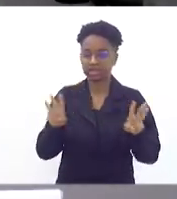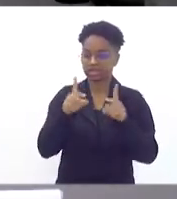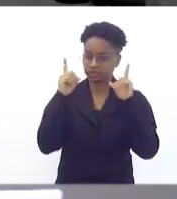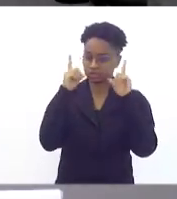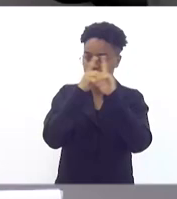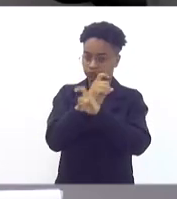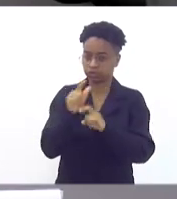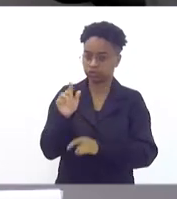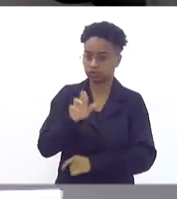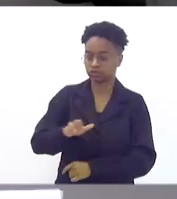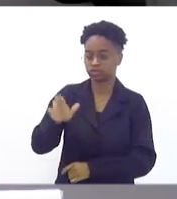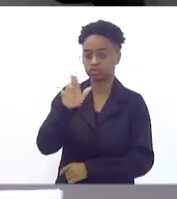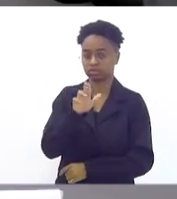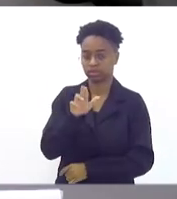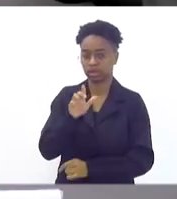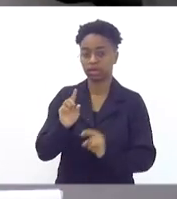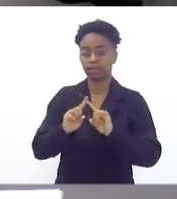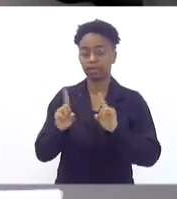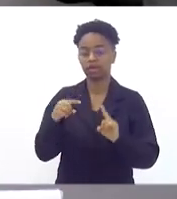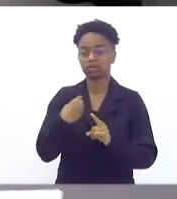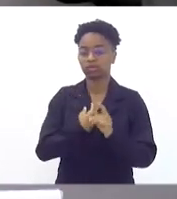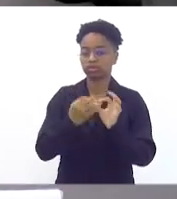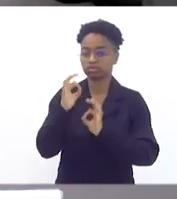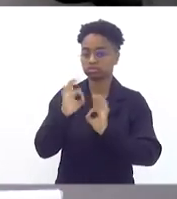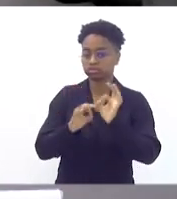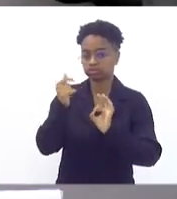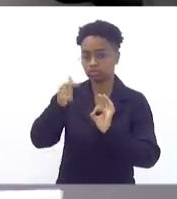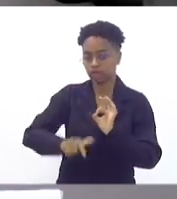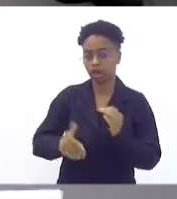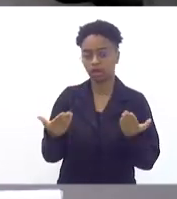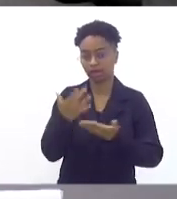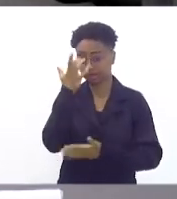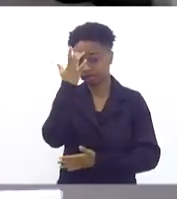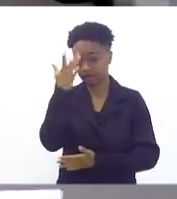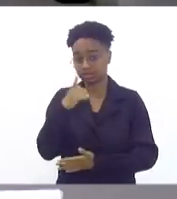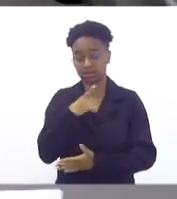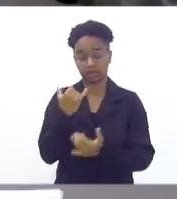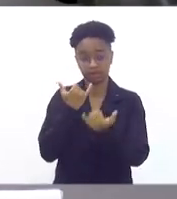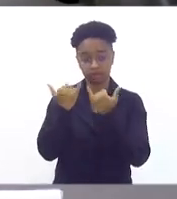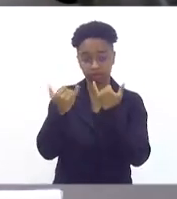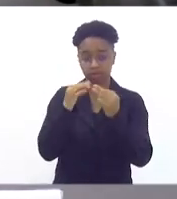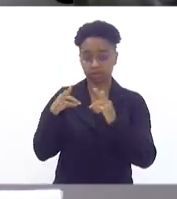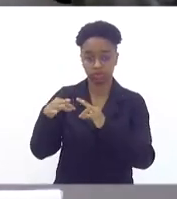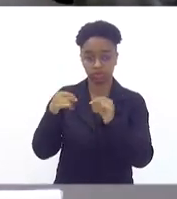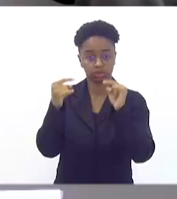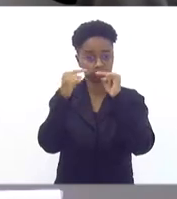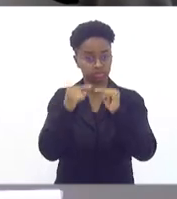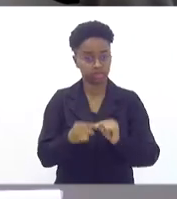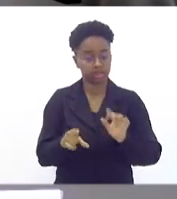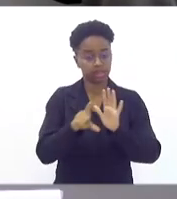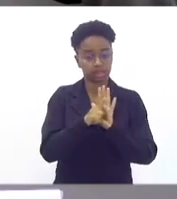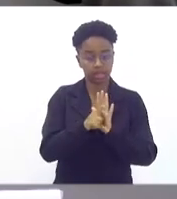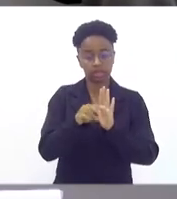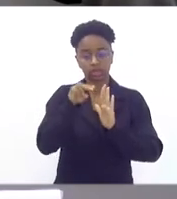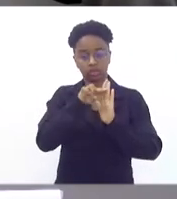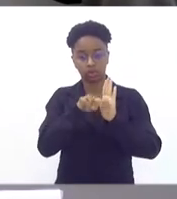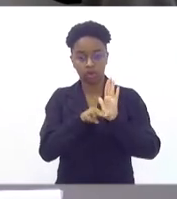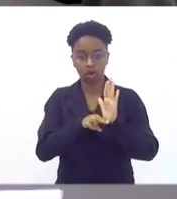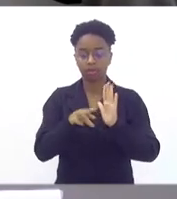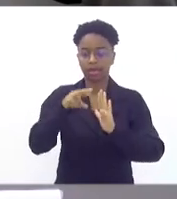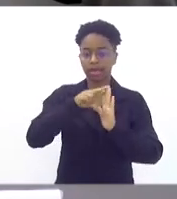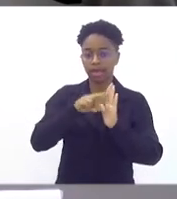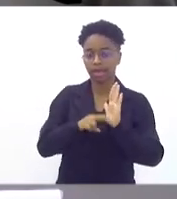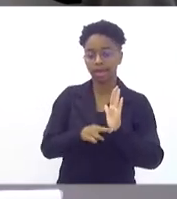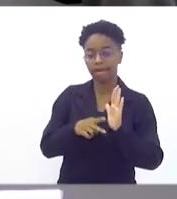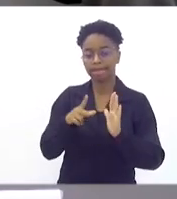complicado de se manusear a gente reformulou e a gente tá fácil a gente tem todas as informações legais é normativas regulatórias de